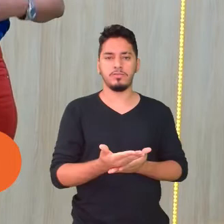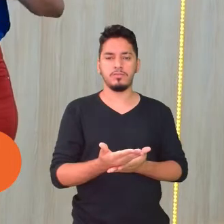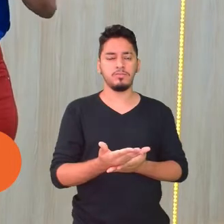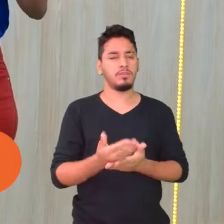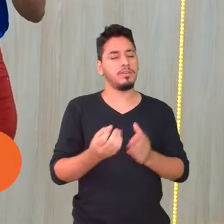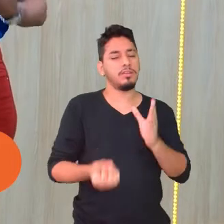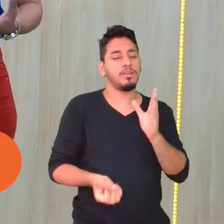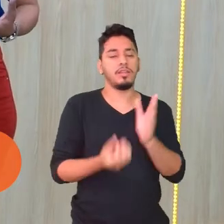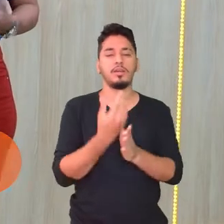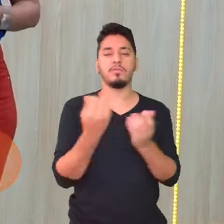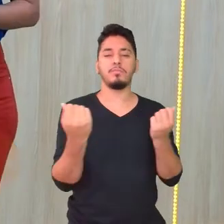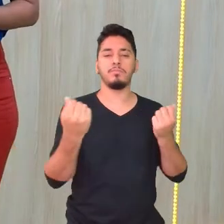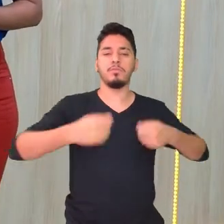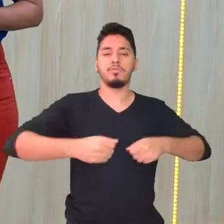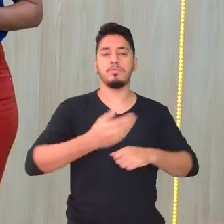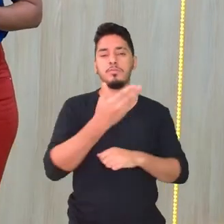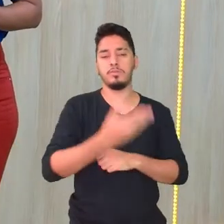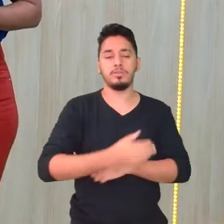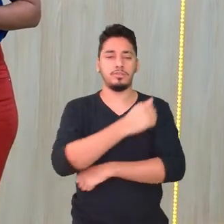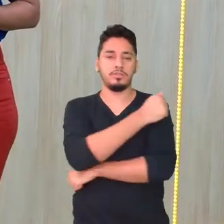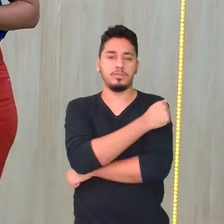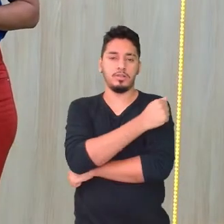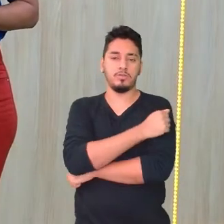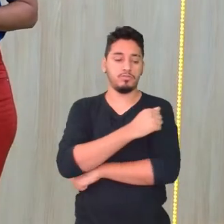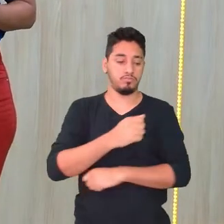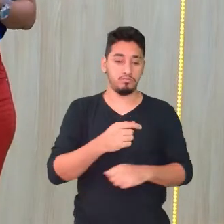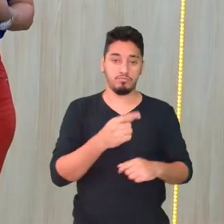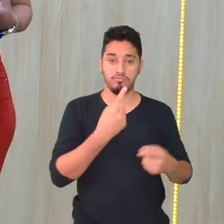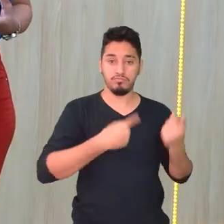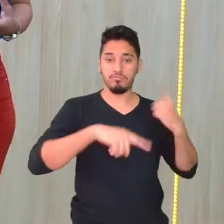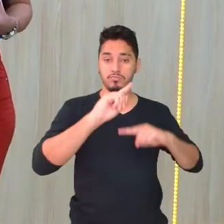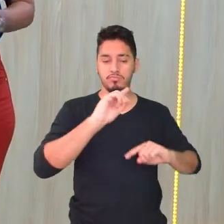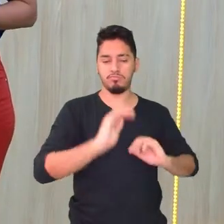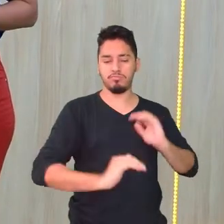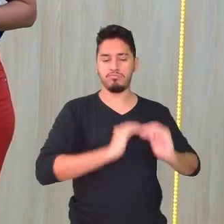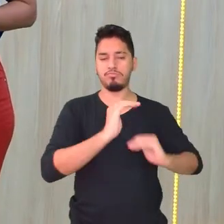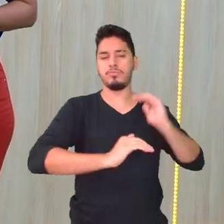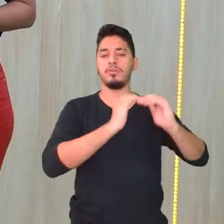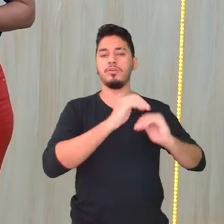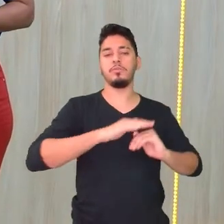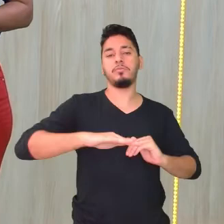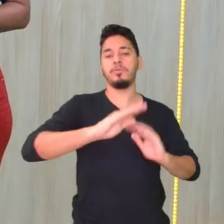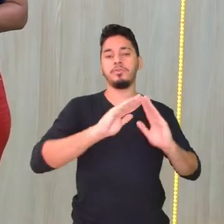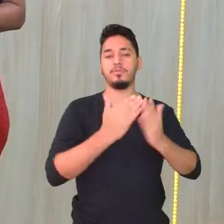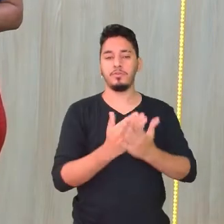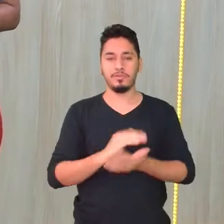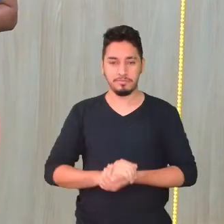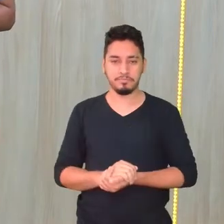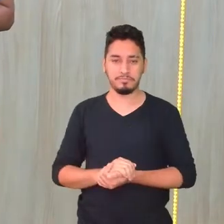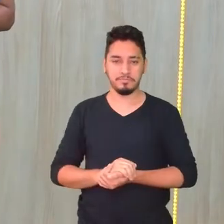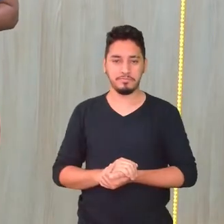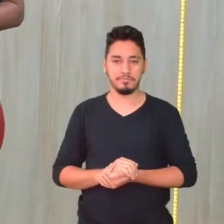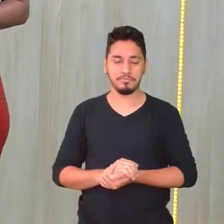andaimes, dando possibilidades para que esses estudantes se desenvolvam, se transformem no ambiente escolar.